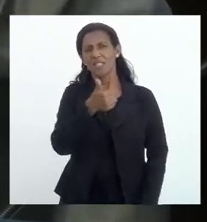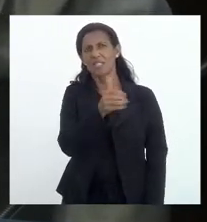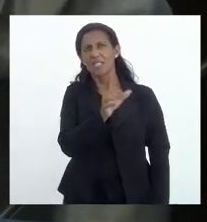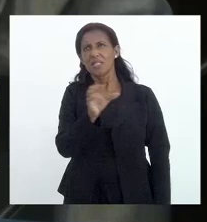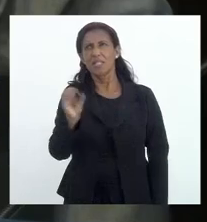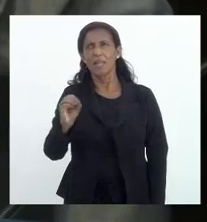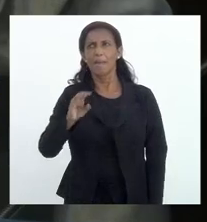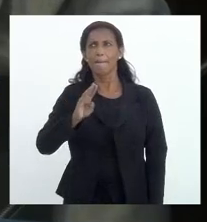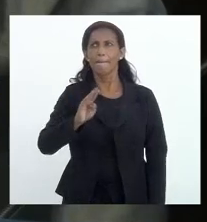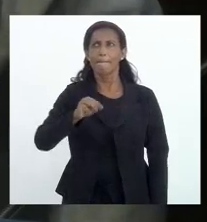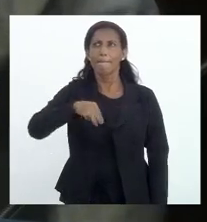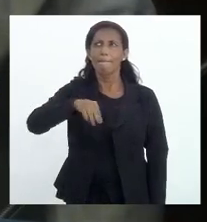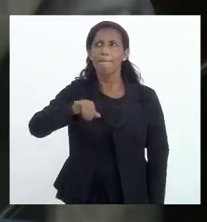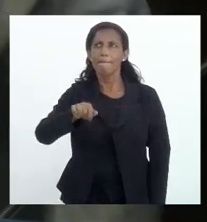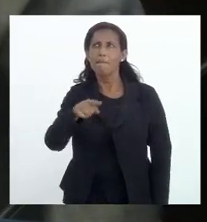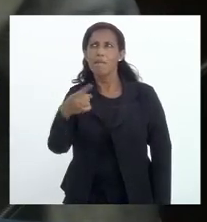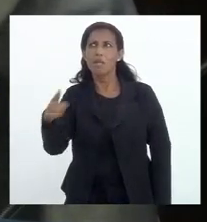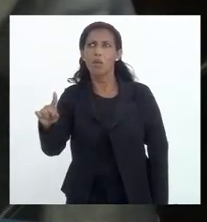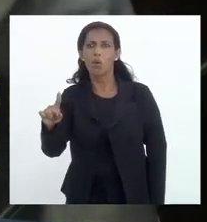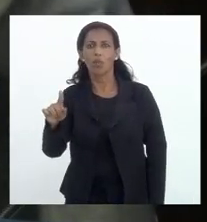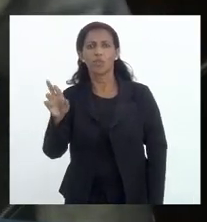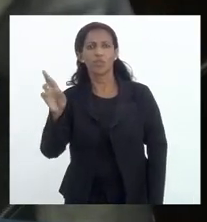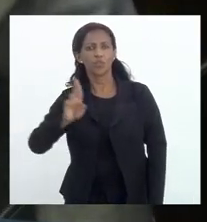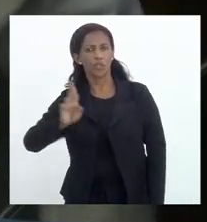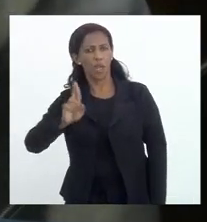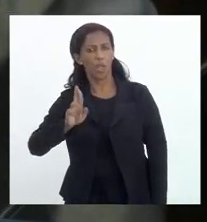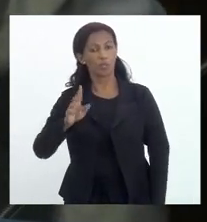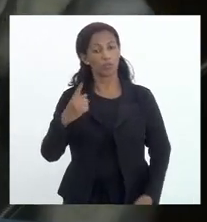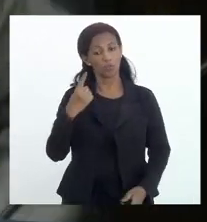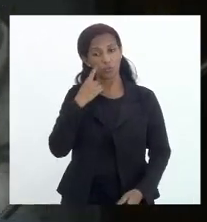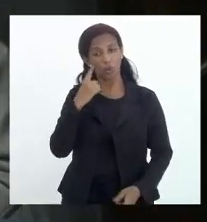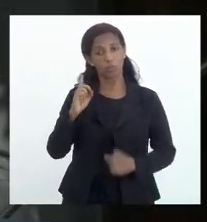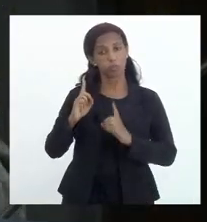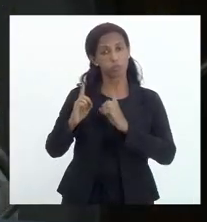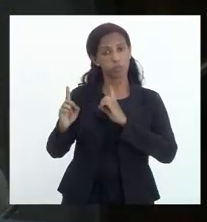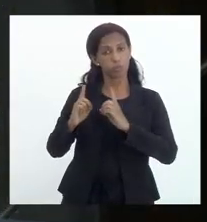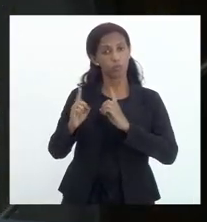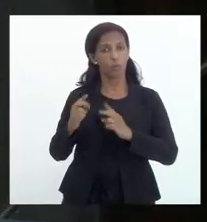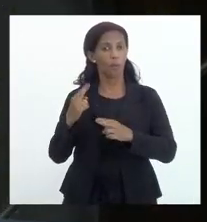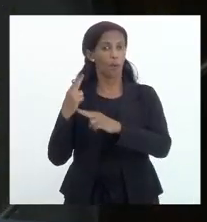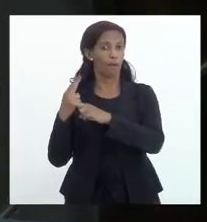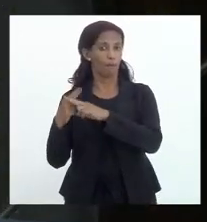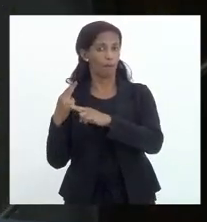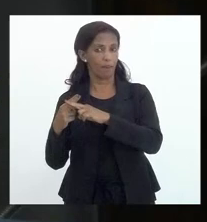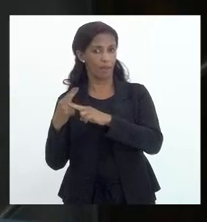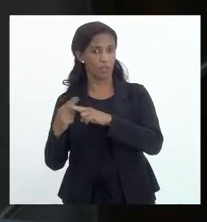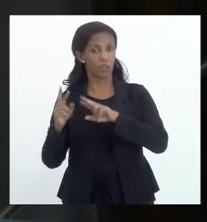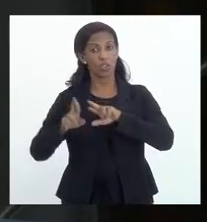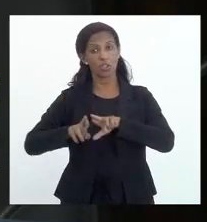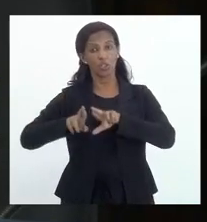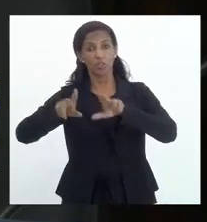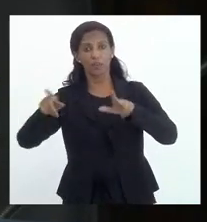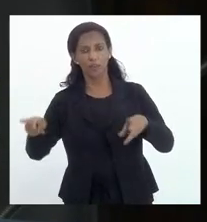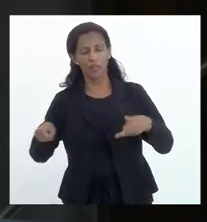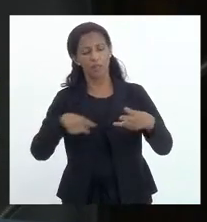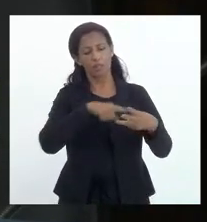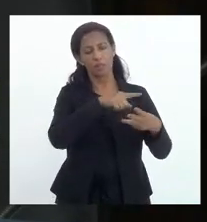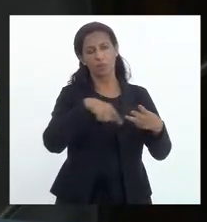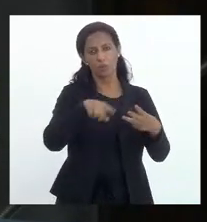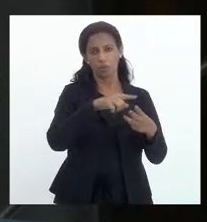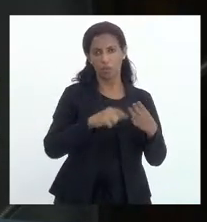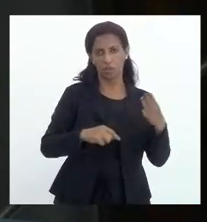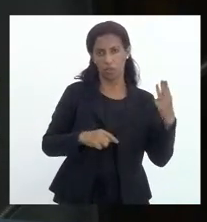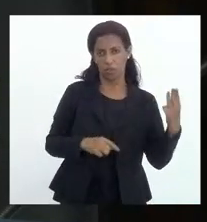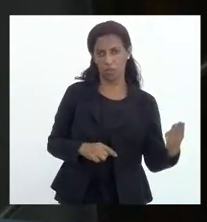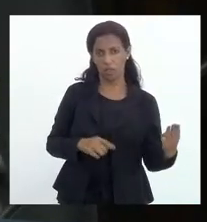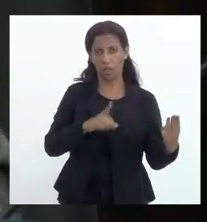reais. Nós estamos discutindo com a Caixa Econômica Federal. É uma operação diferente das outras três tranches que estão